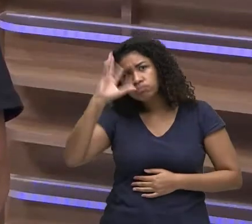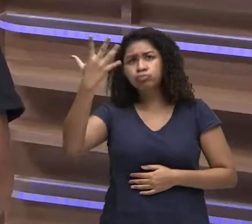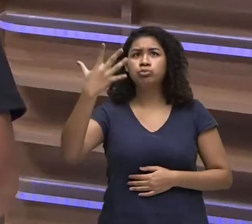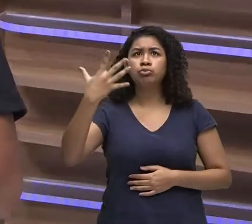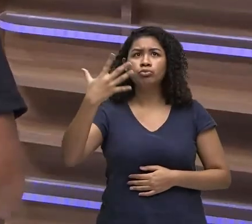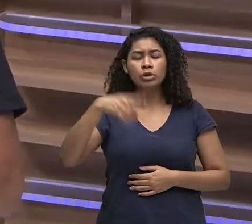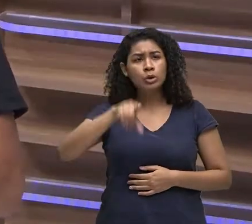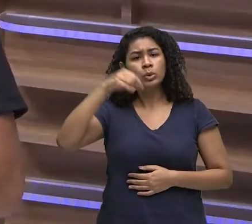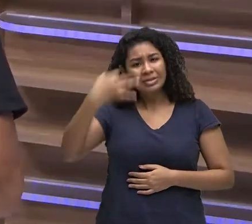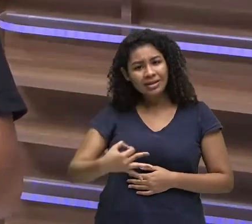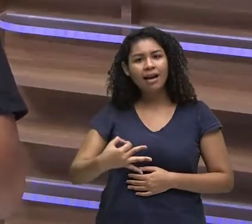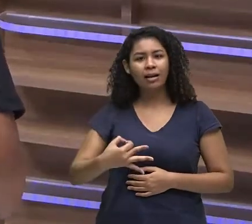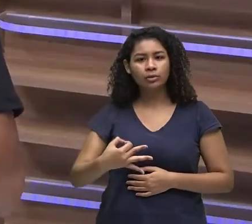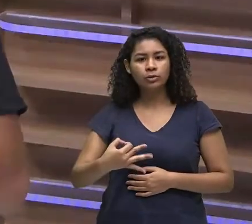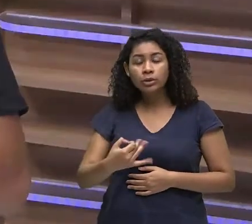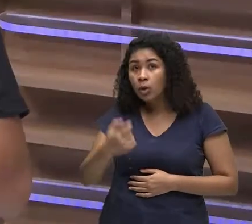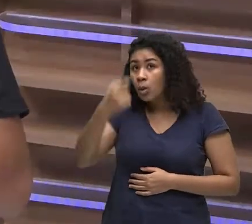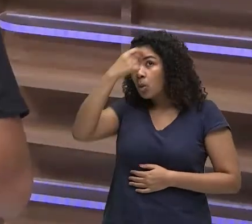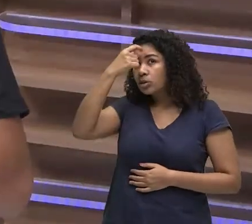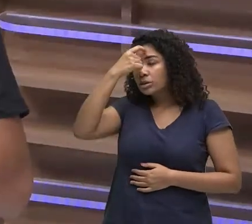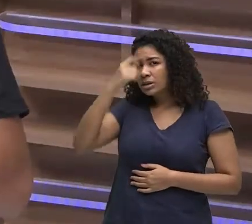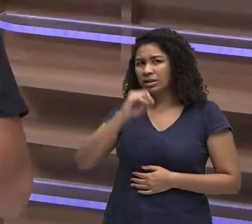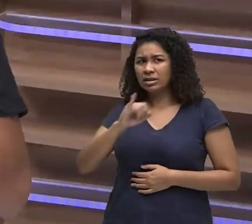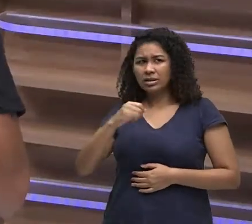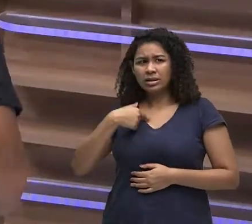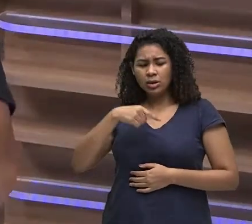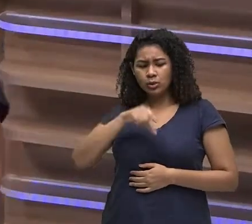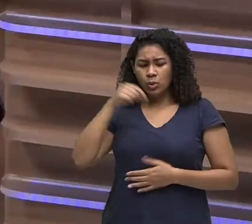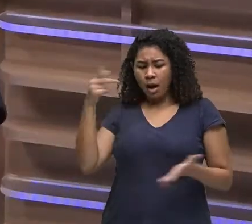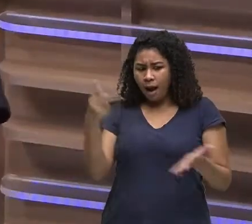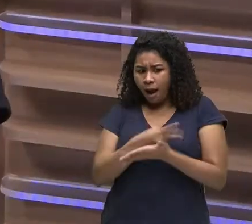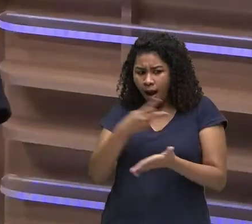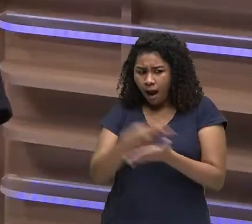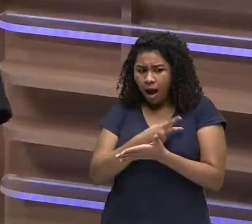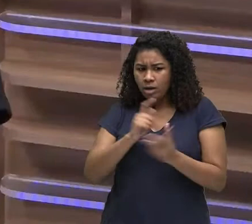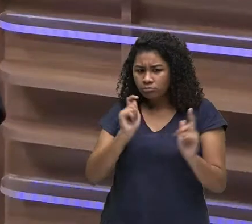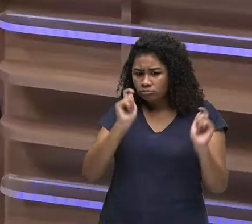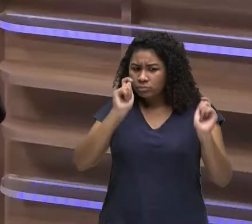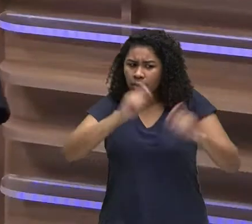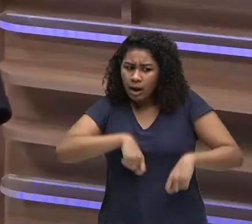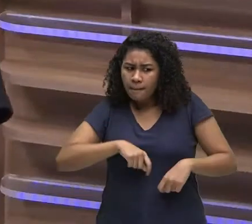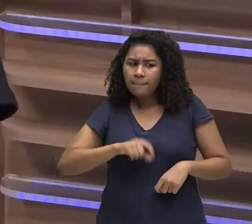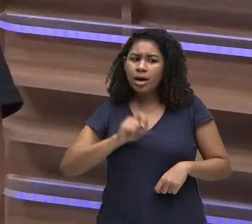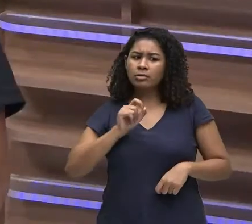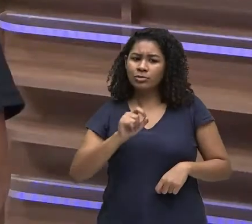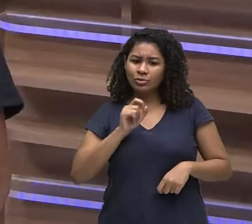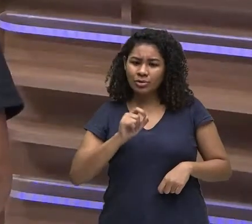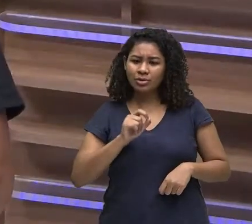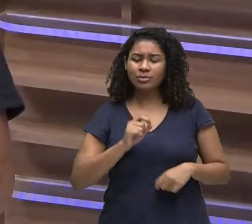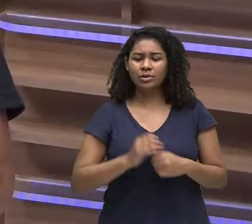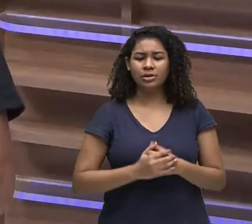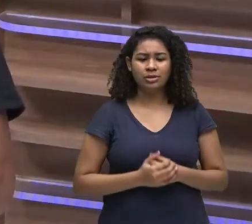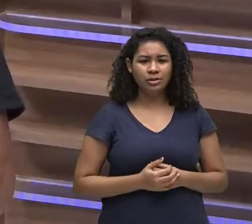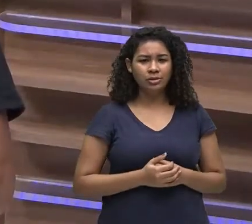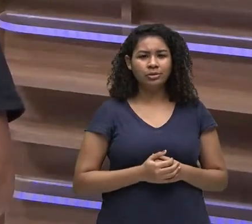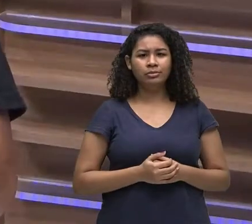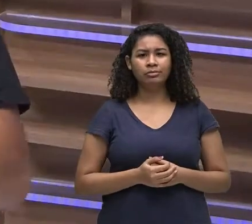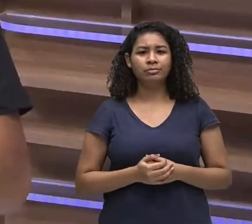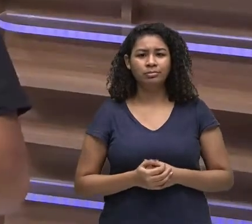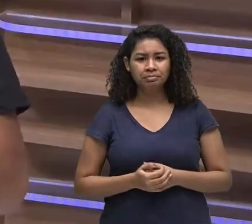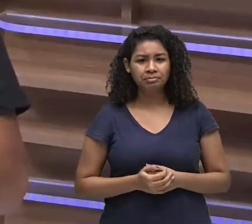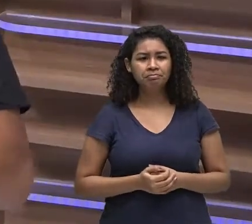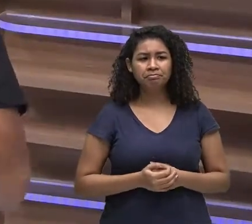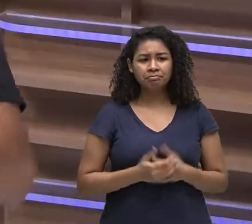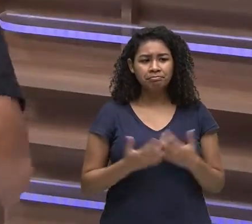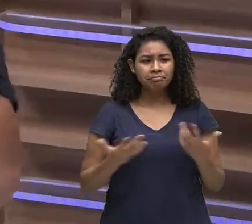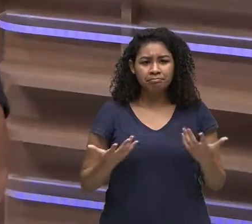né? Tendo ciência de que não tomar a decisão correta me será aplicada as punições, né? Mas